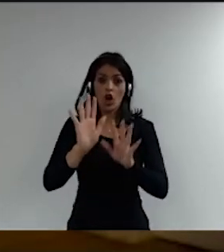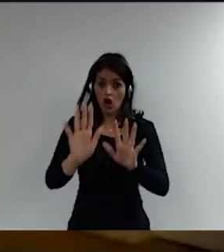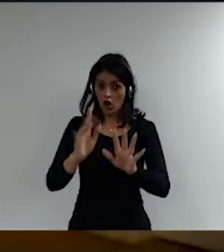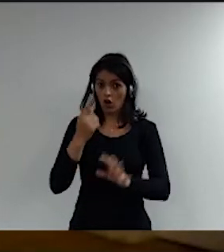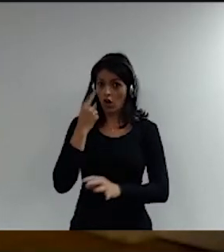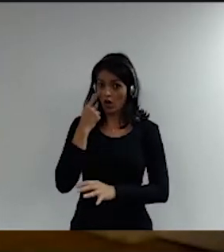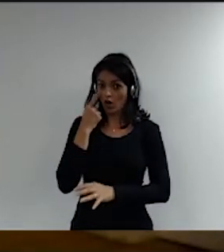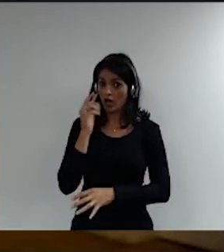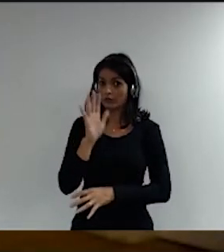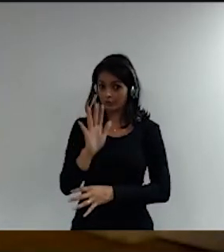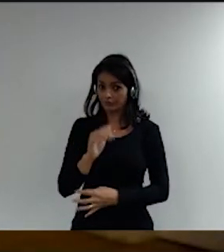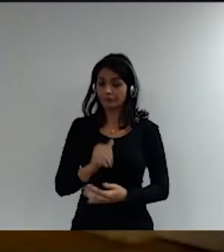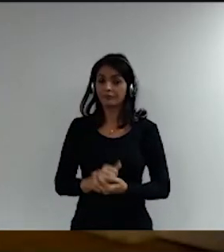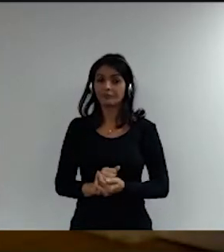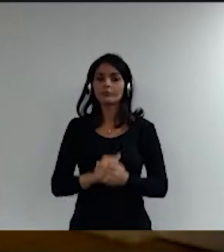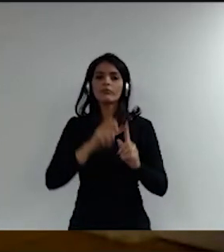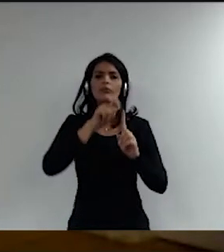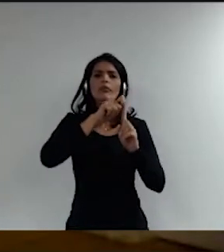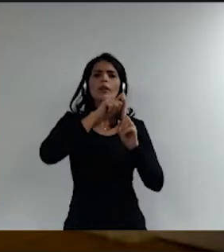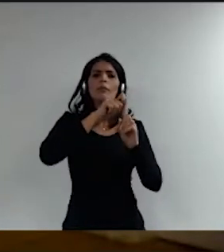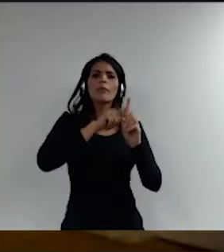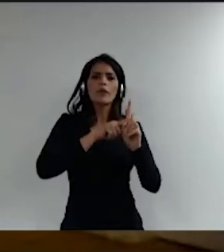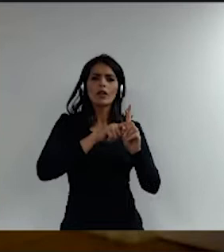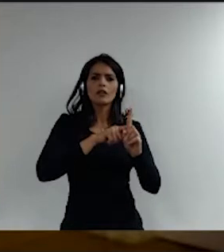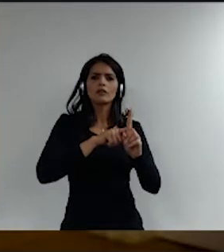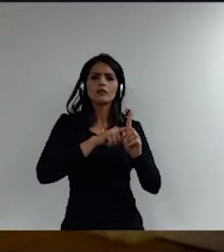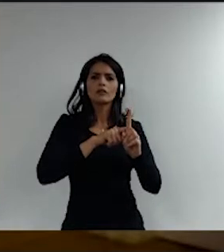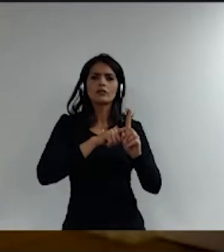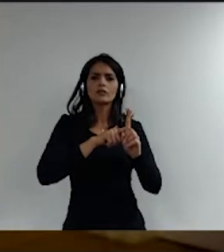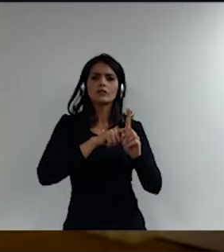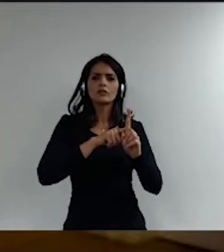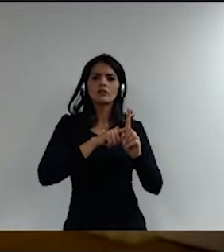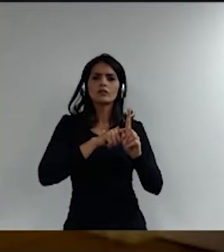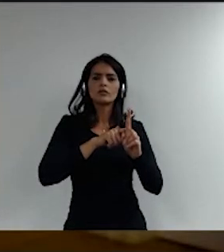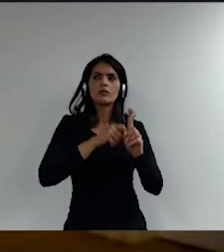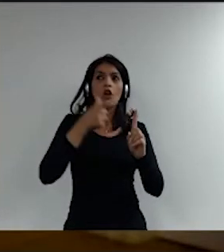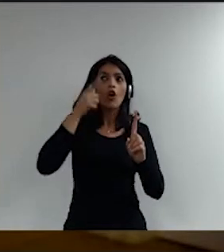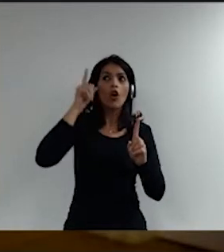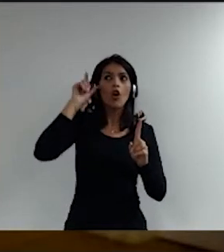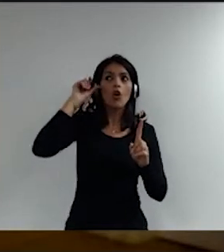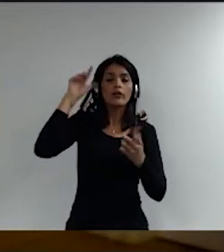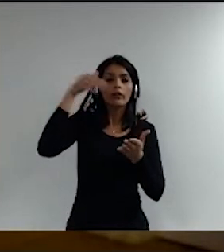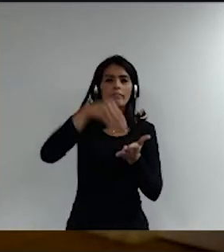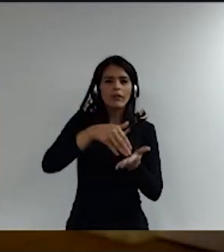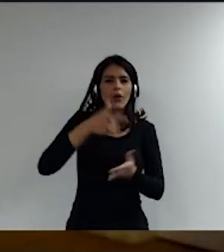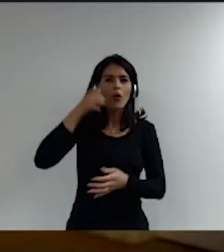ideia, no mês de até ontem,